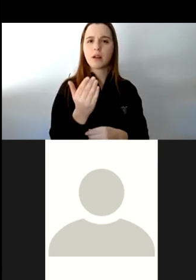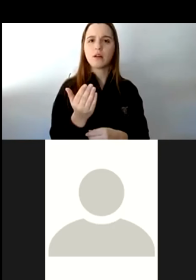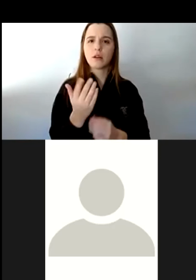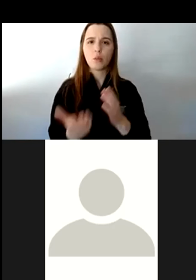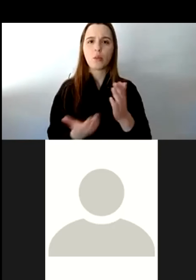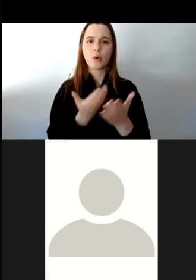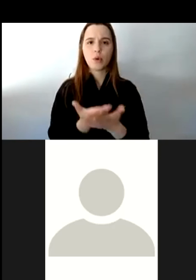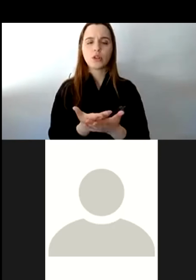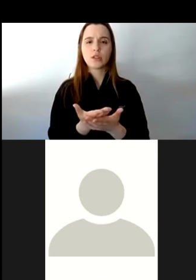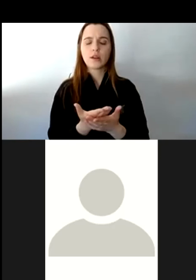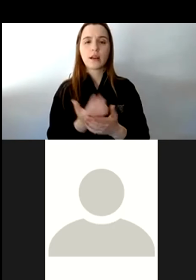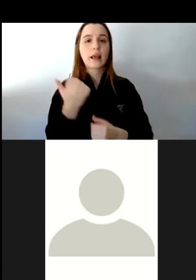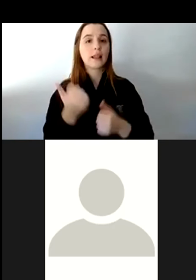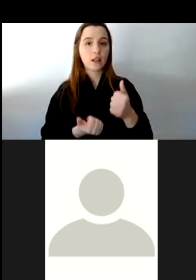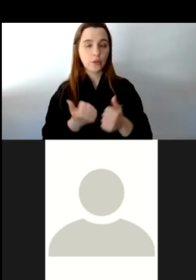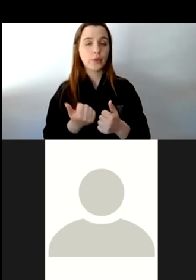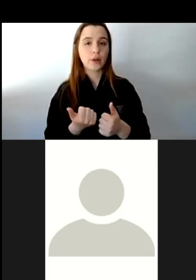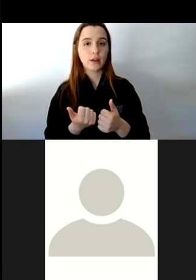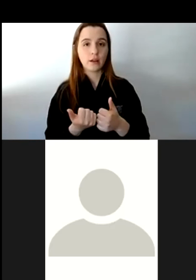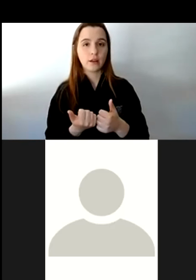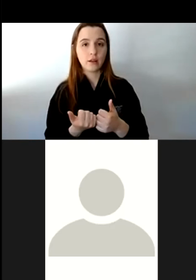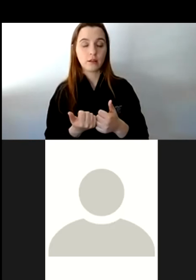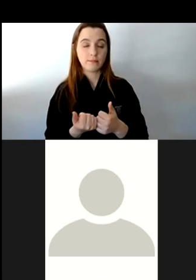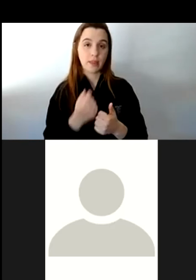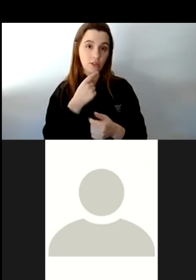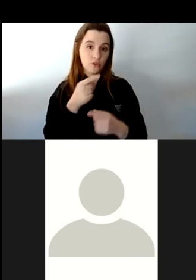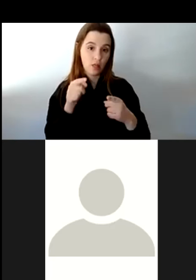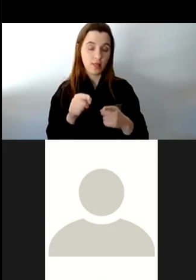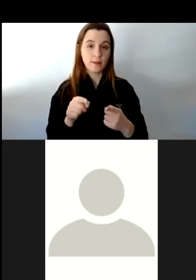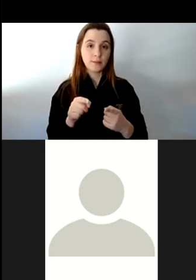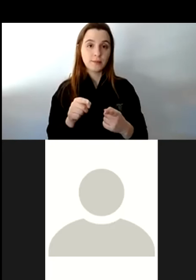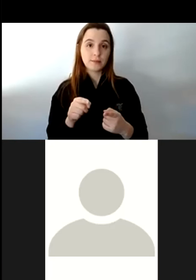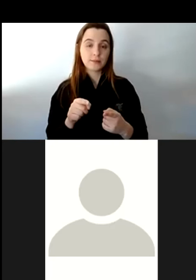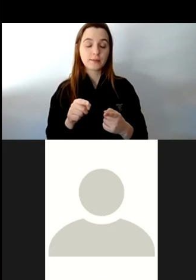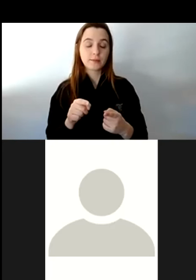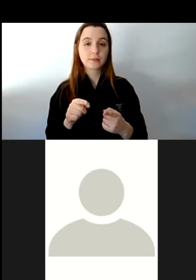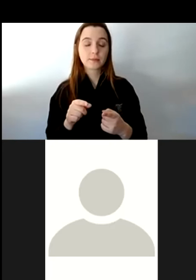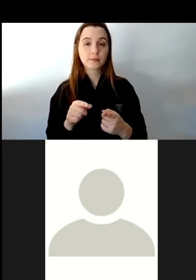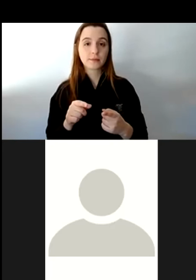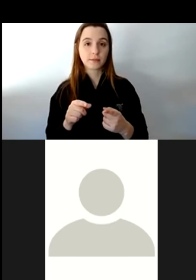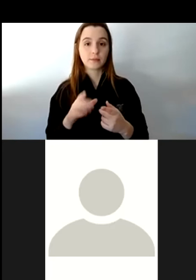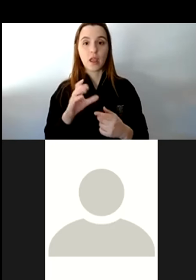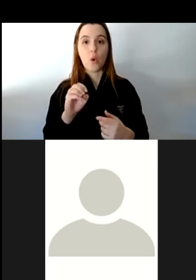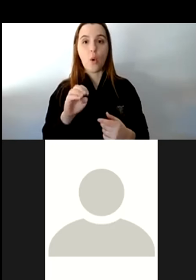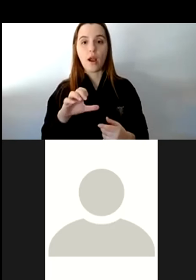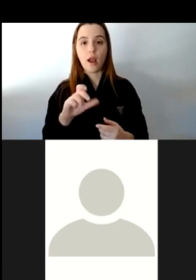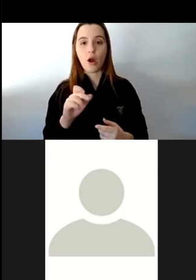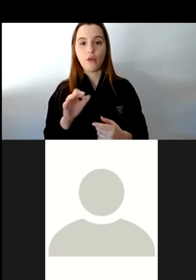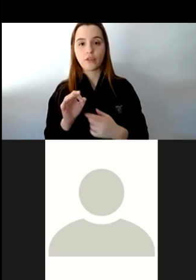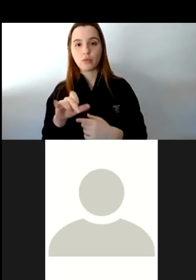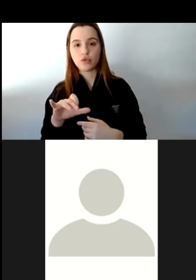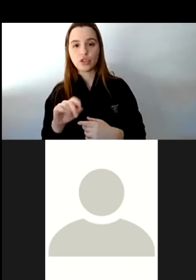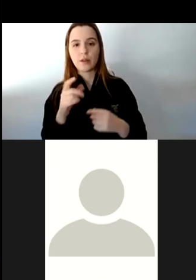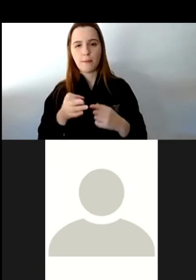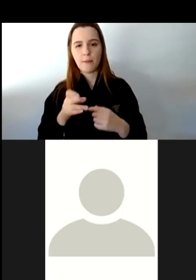para a candidatura, as que estão aqui referenciadas, a epilepsia refratária, a oncooftalmologia, a paramielose